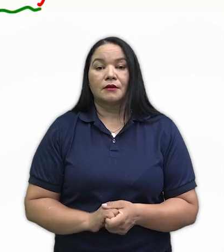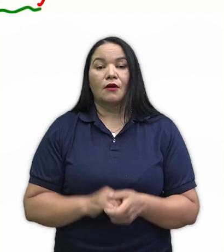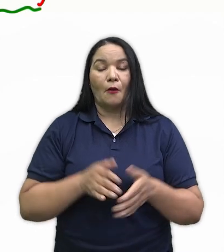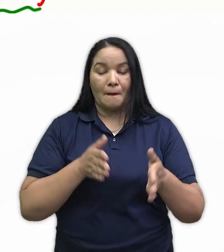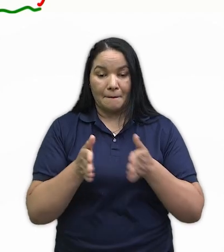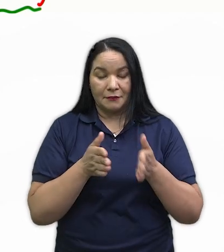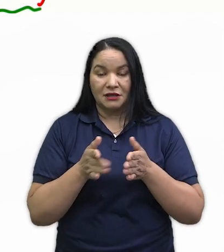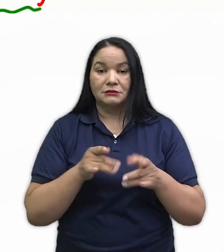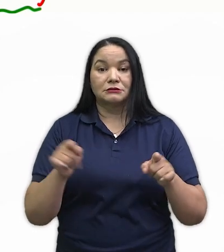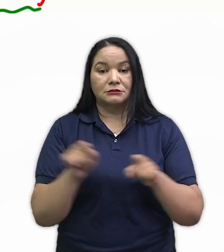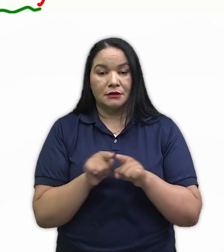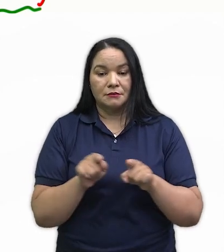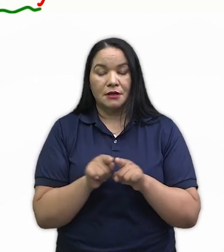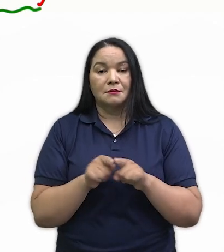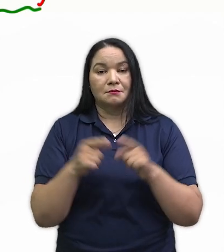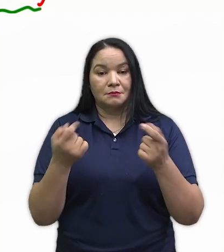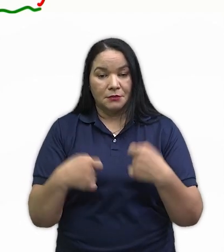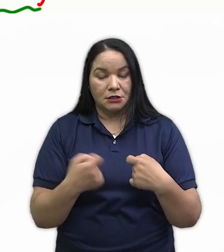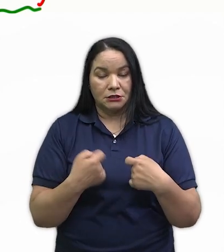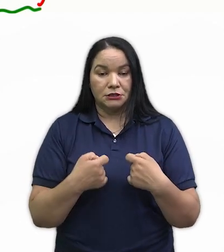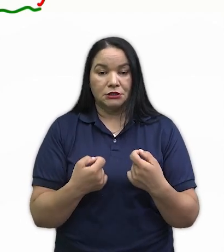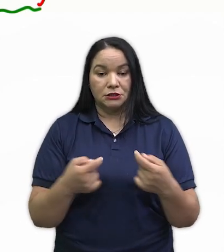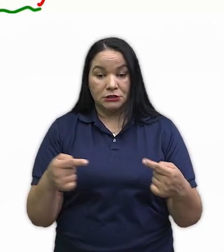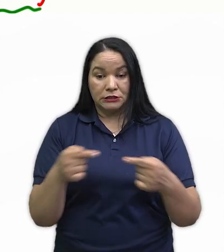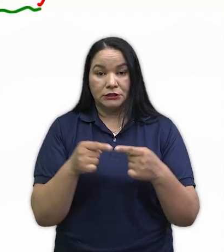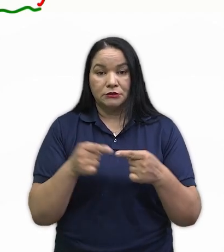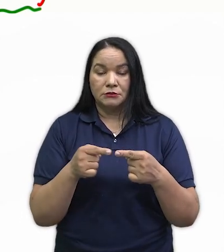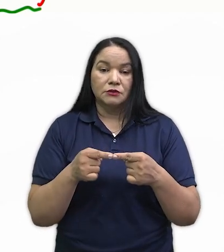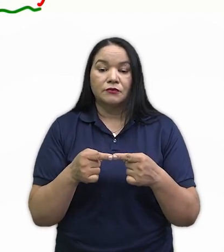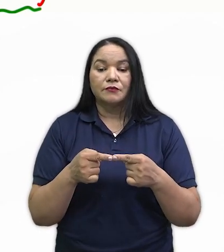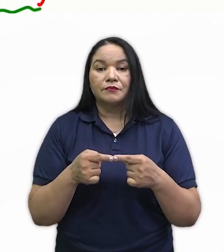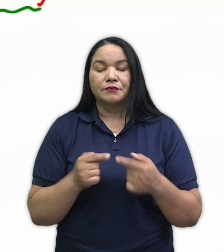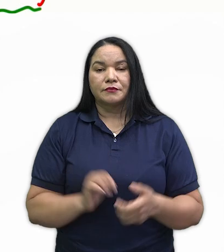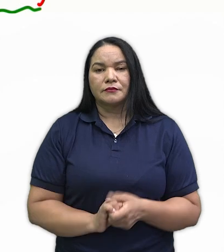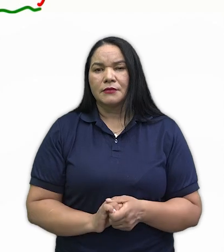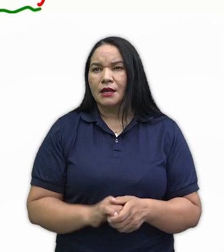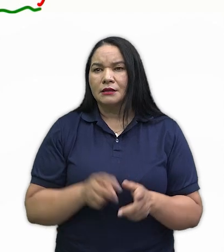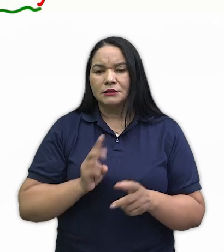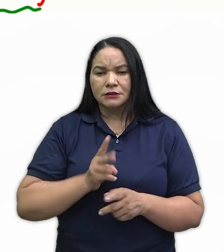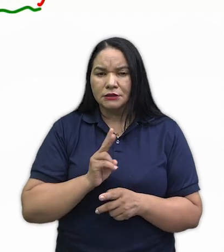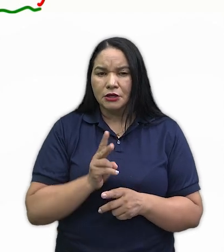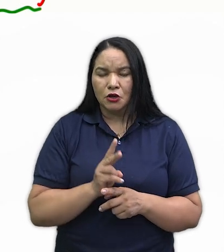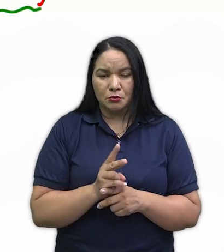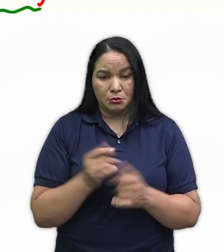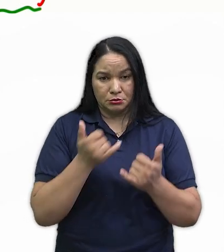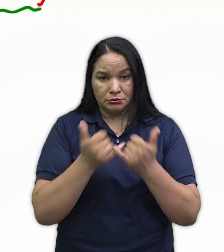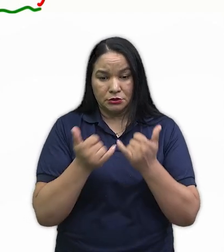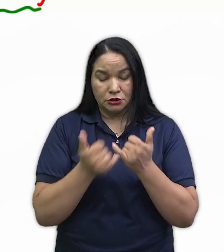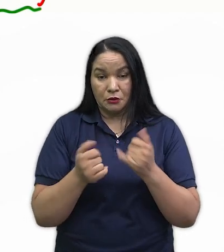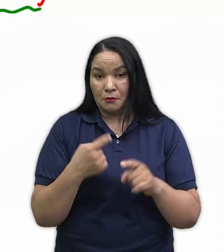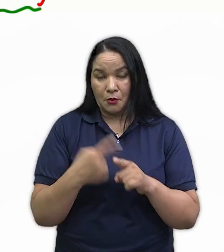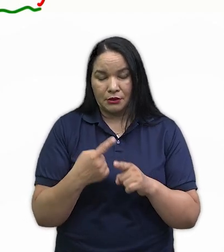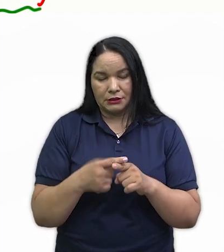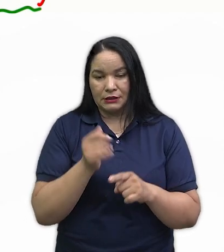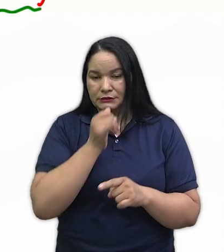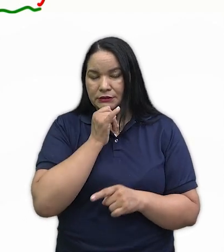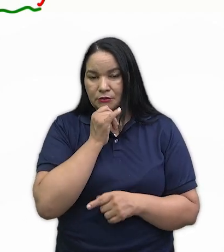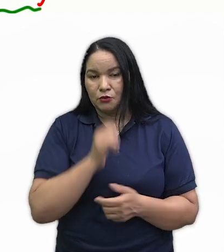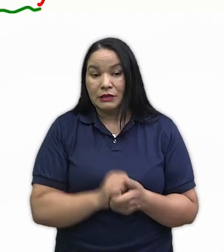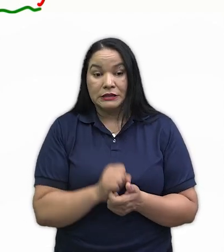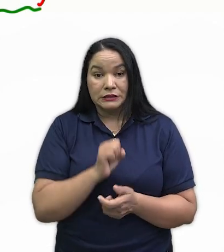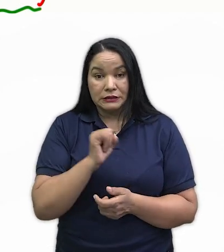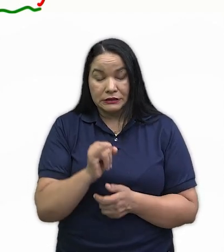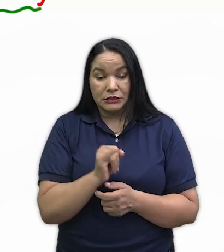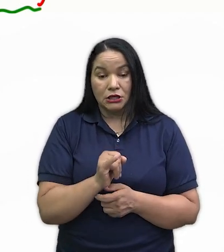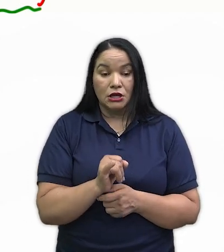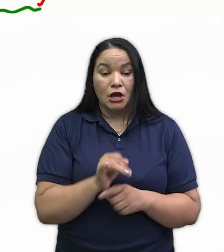prazo, eles sempre devem estar na mesma unidade de medida. Como assim? Se a minha taxa de juros